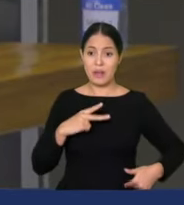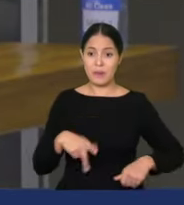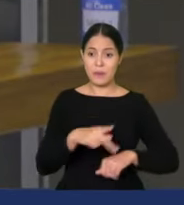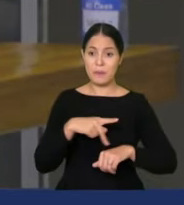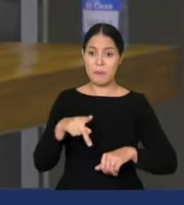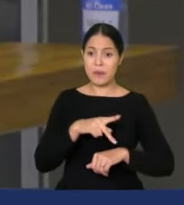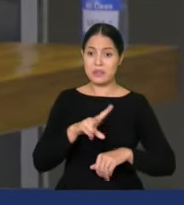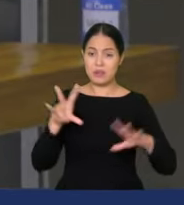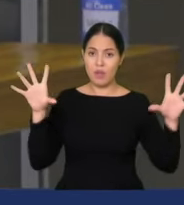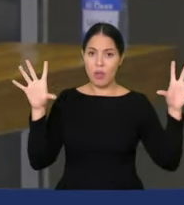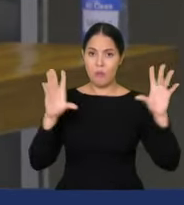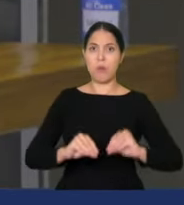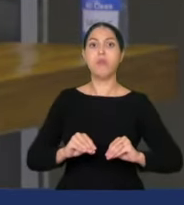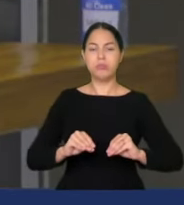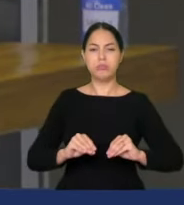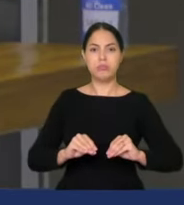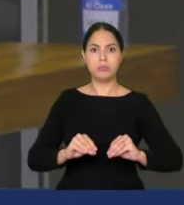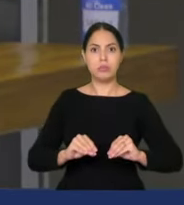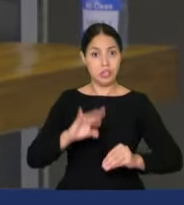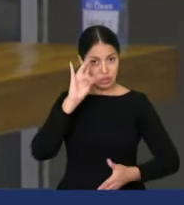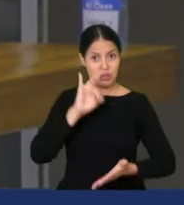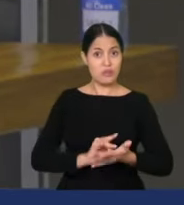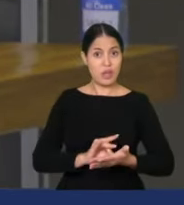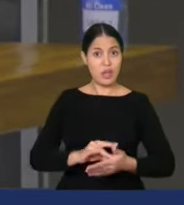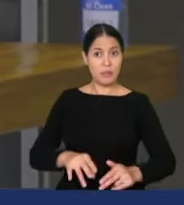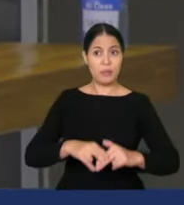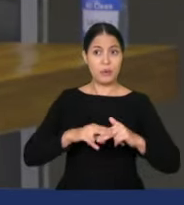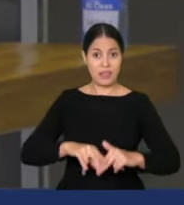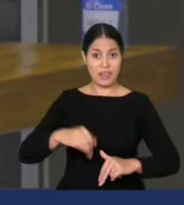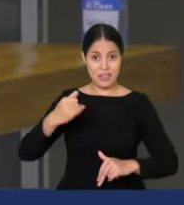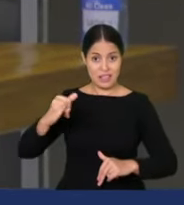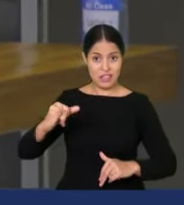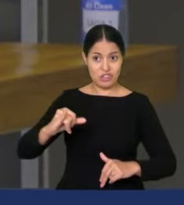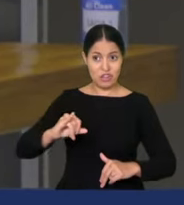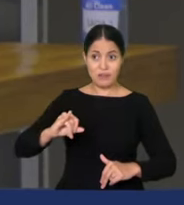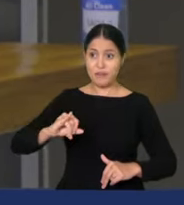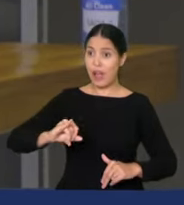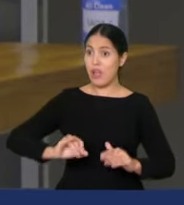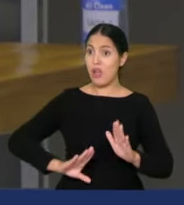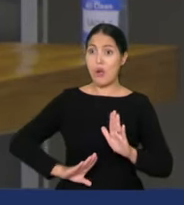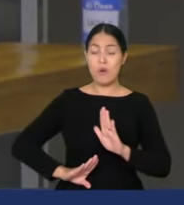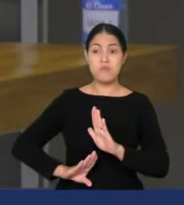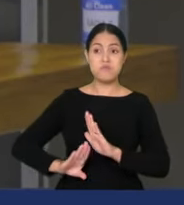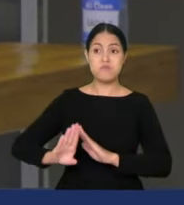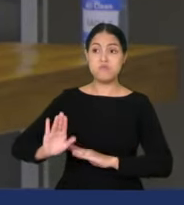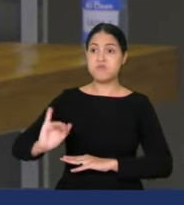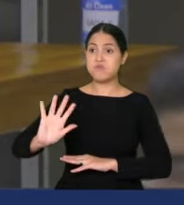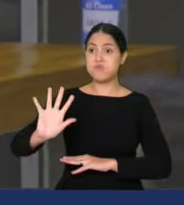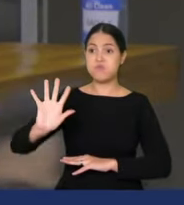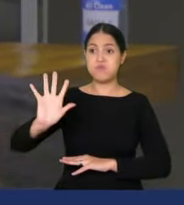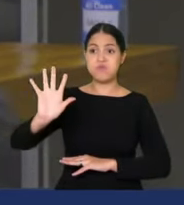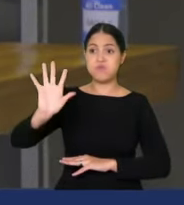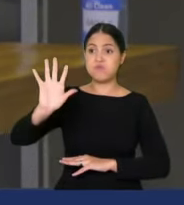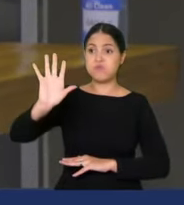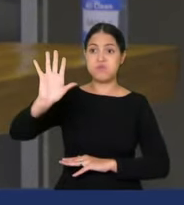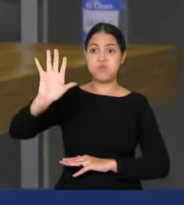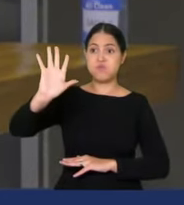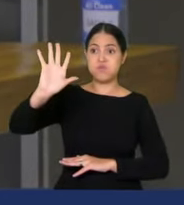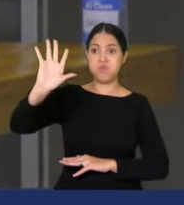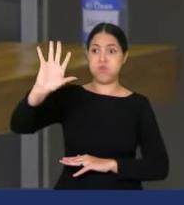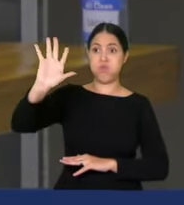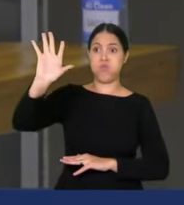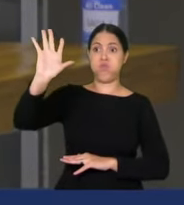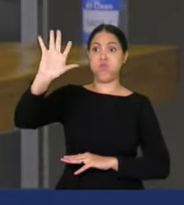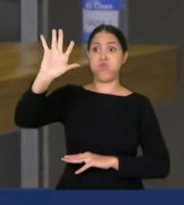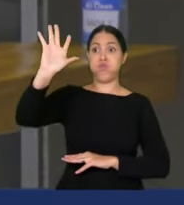energia vai aumentar. E a gente já tem hoje estudos que apontam que tem pessoas que não conseguem pagar suas contas de energia porque elas